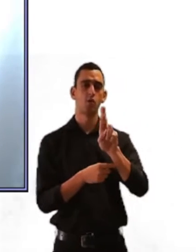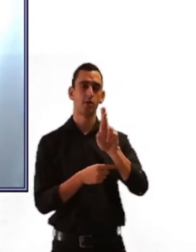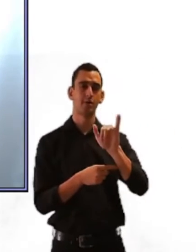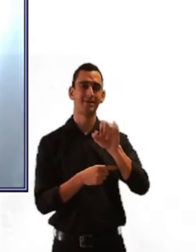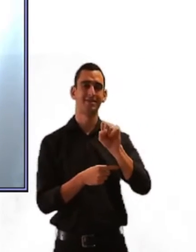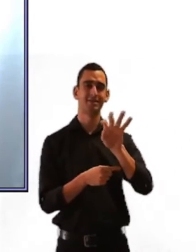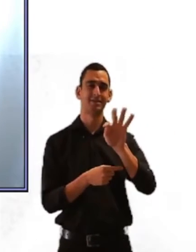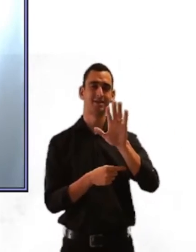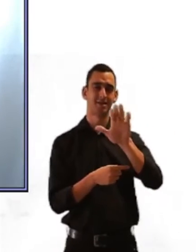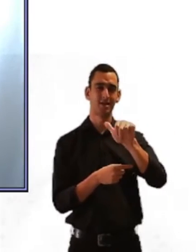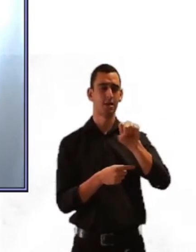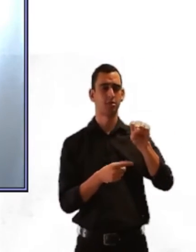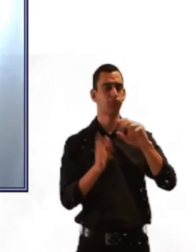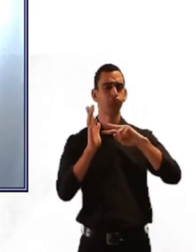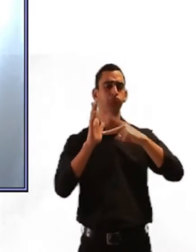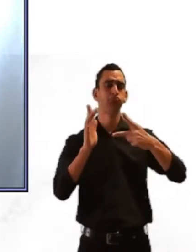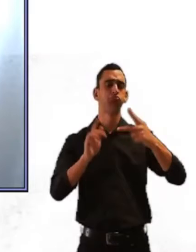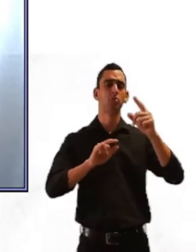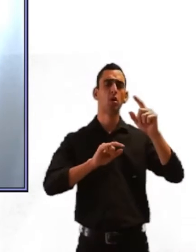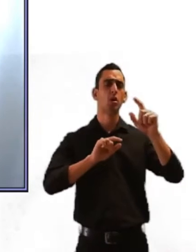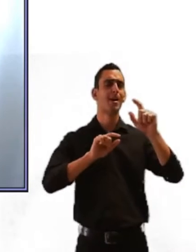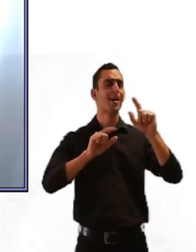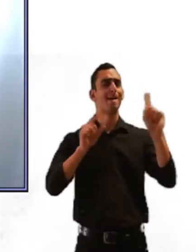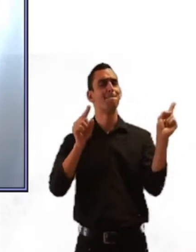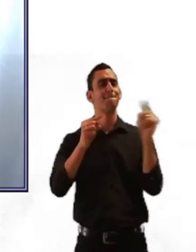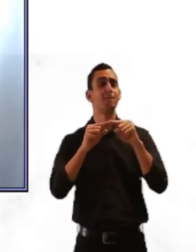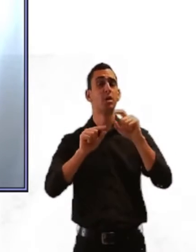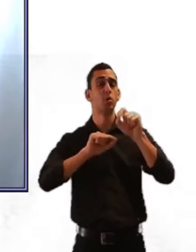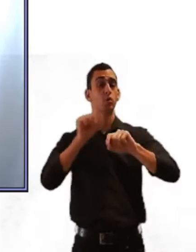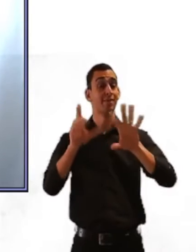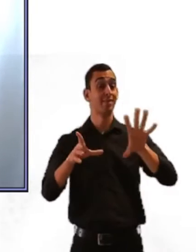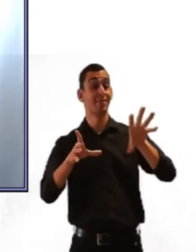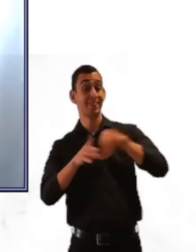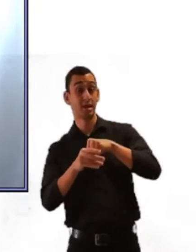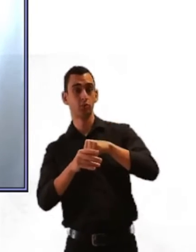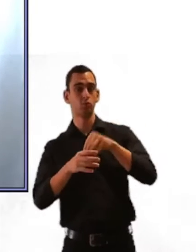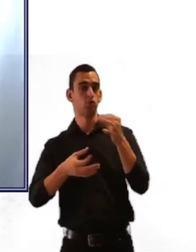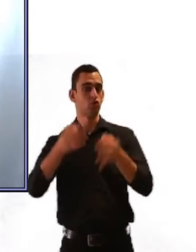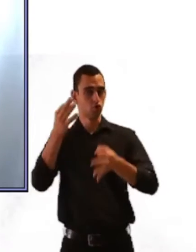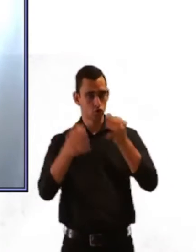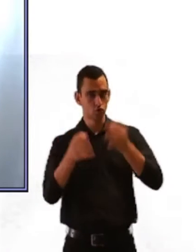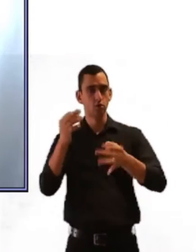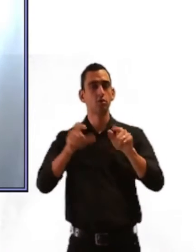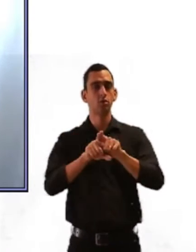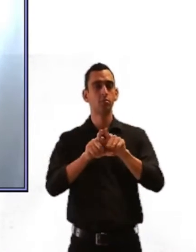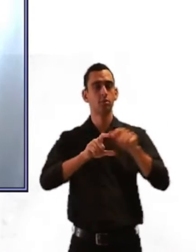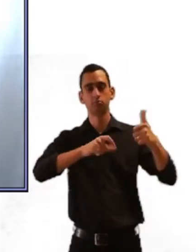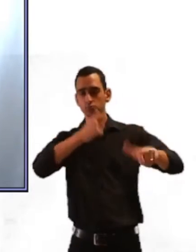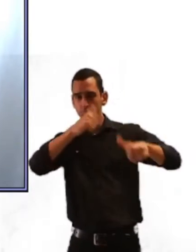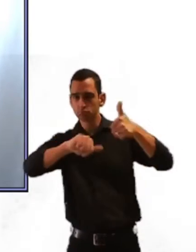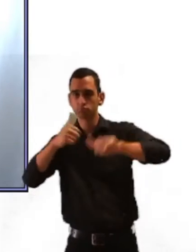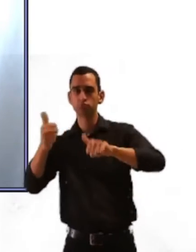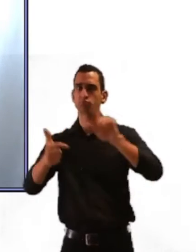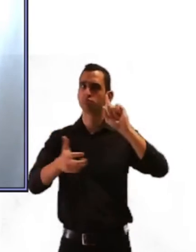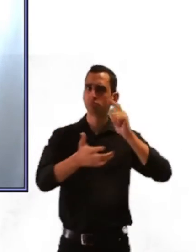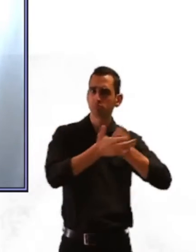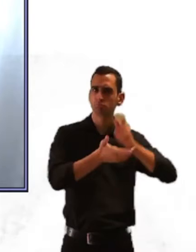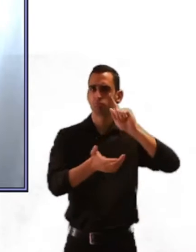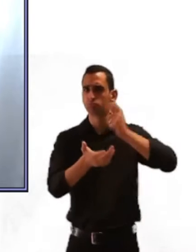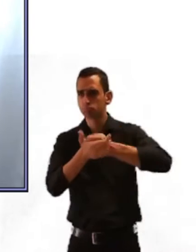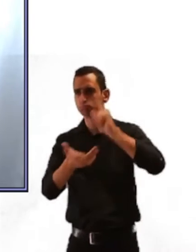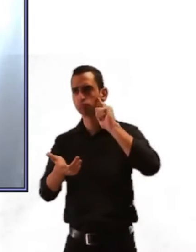foram trazidas para o direito, para análise especificamente da tomada de decisão